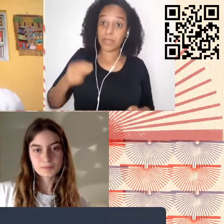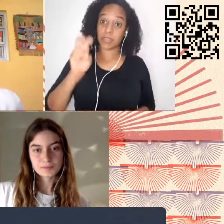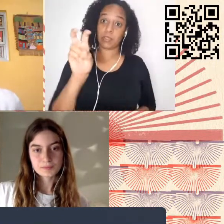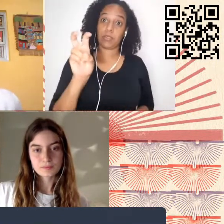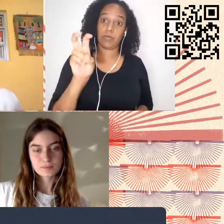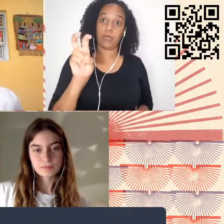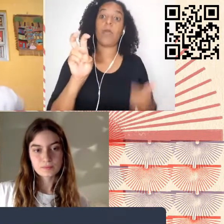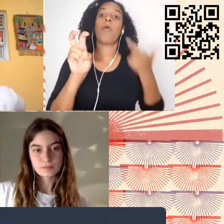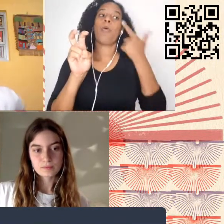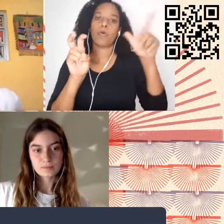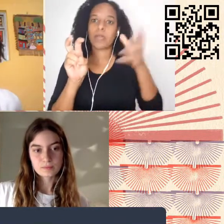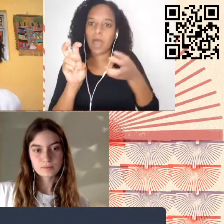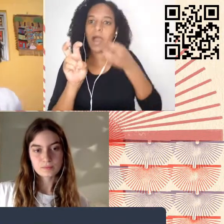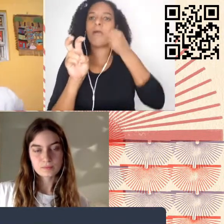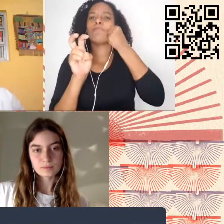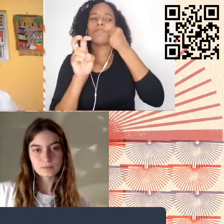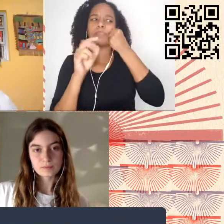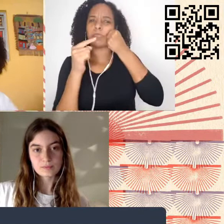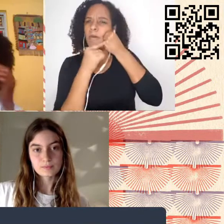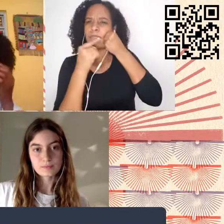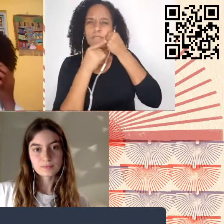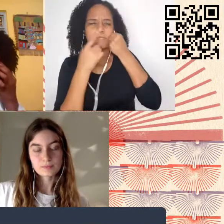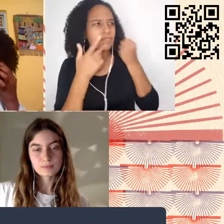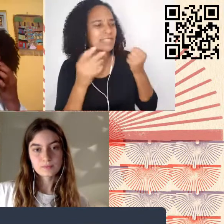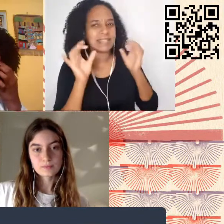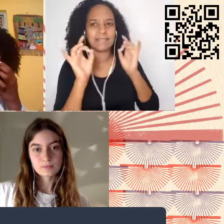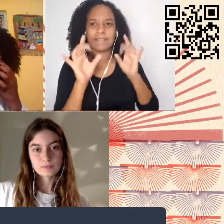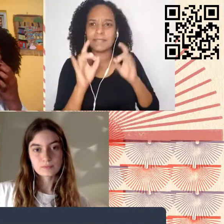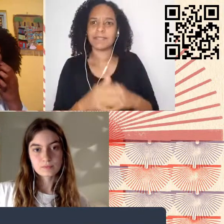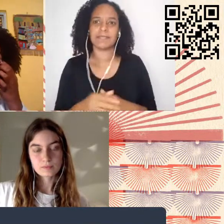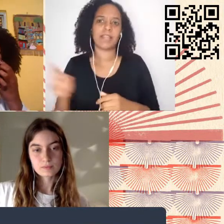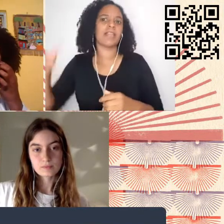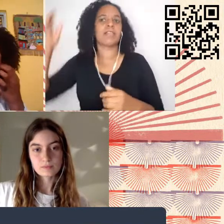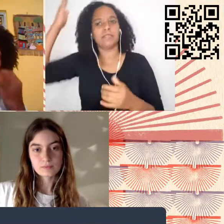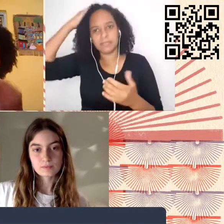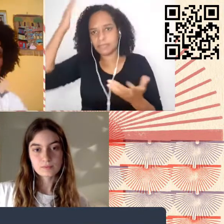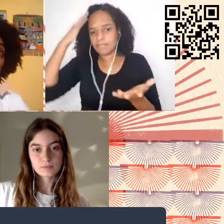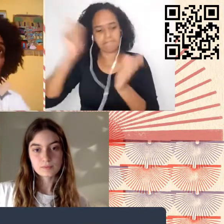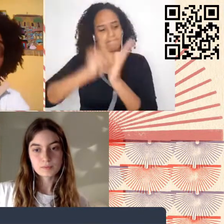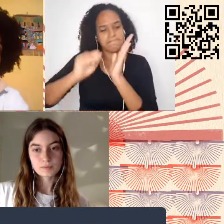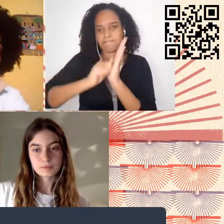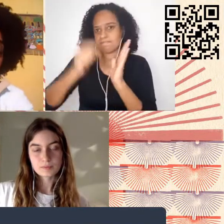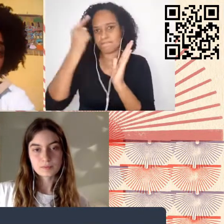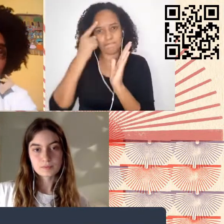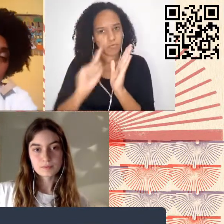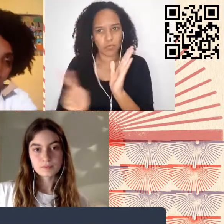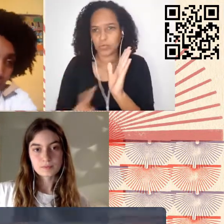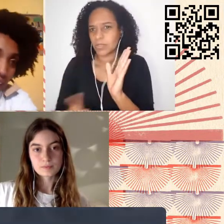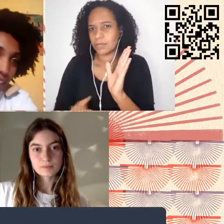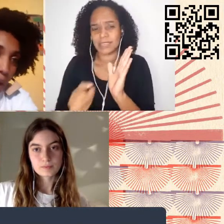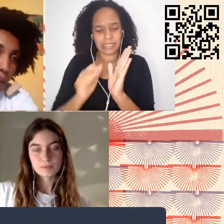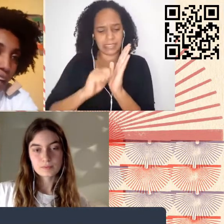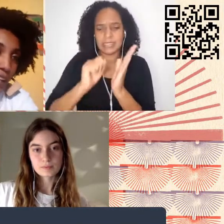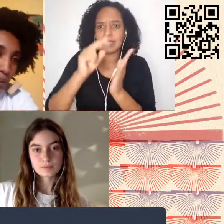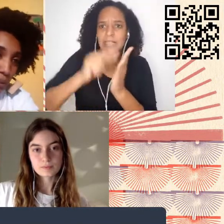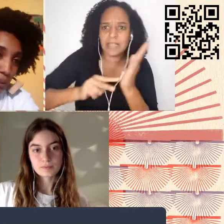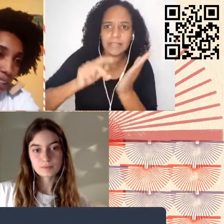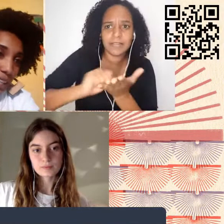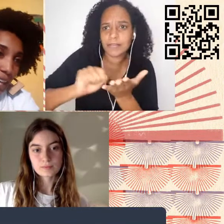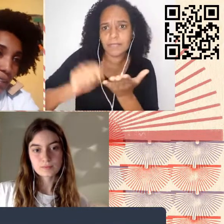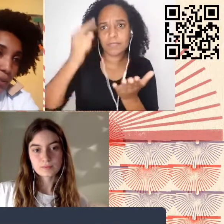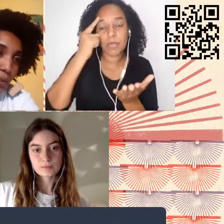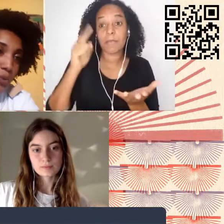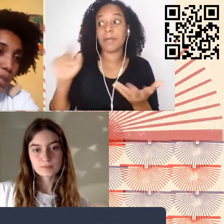também, que é minha tia, uma cearense analfabeta, mas enfim, que ela tinha uma facilidade e um